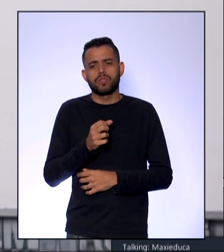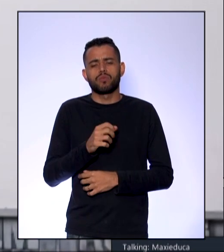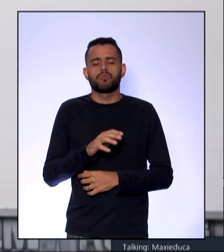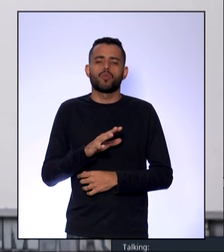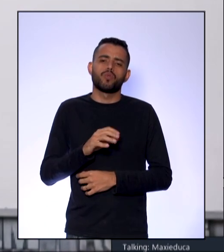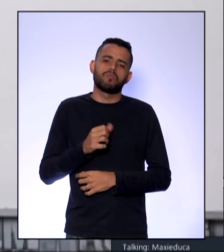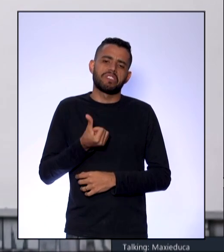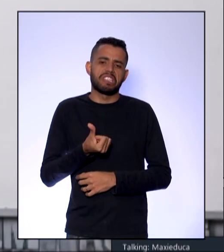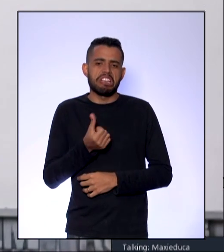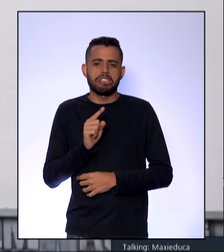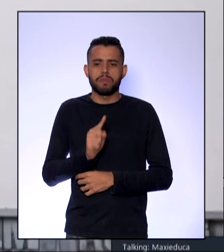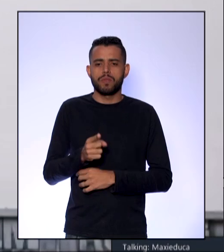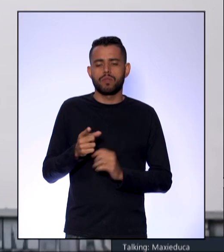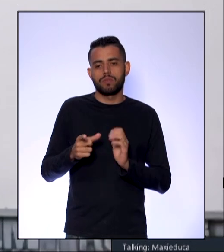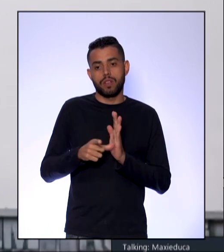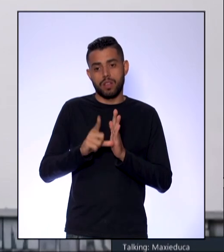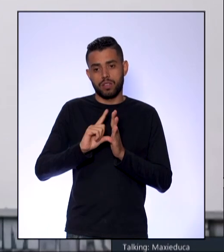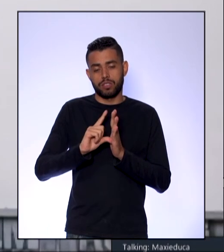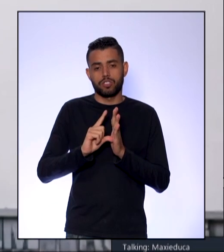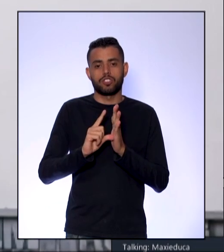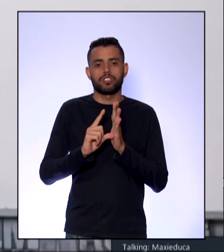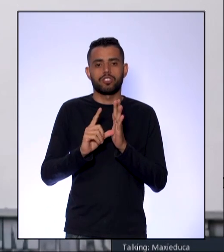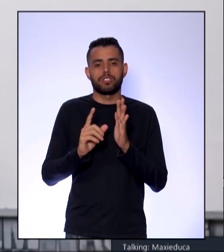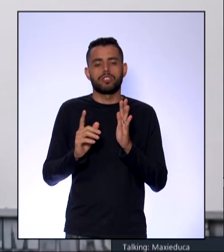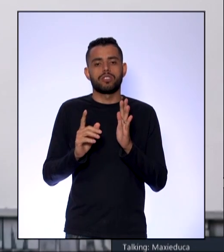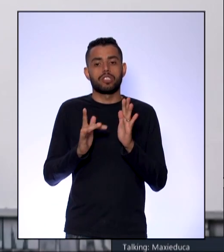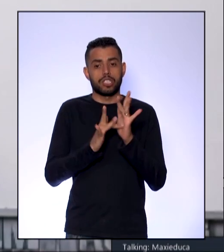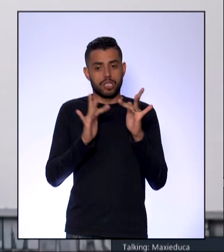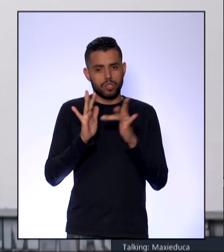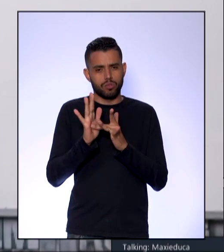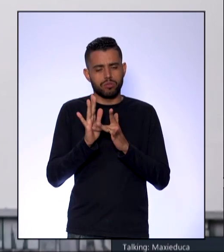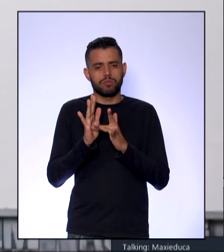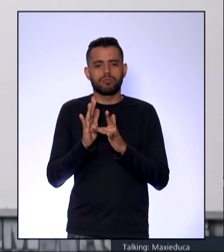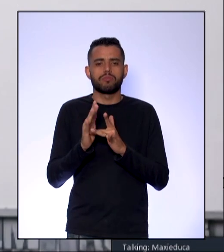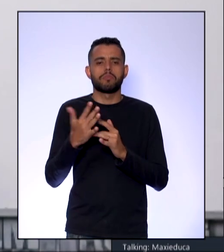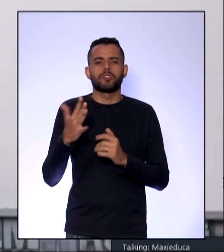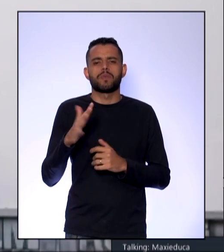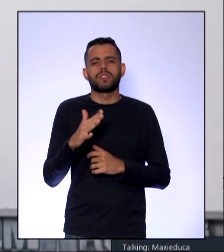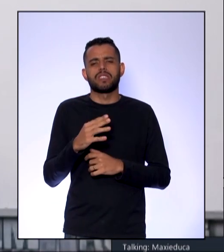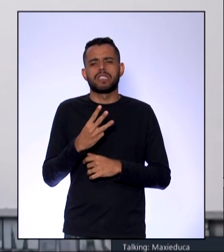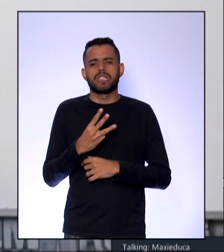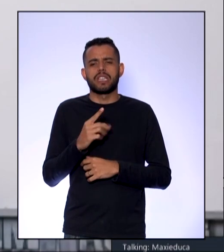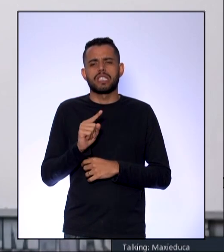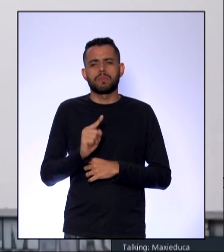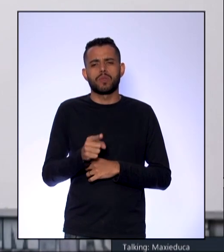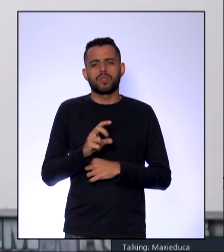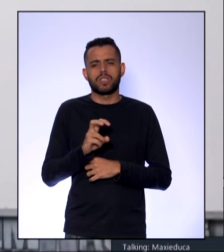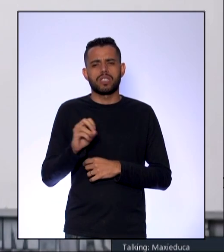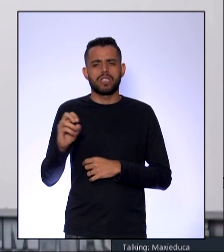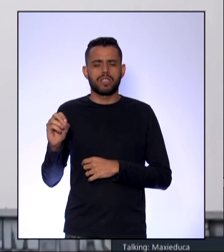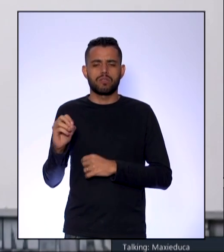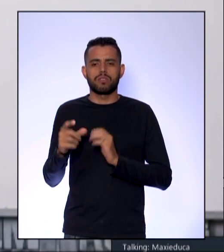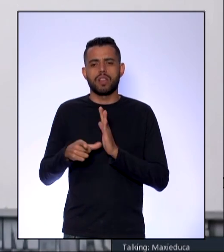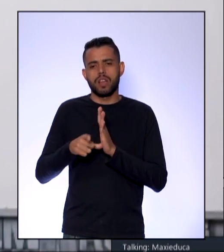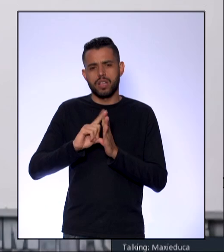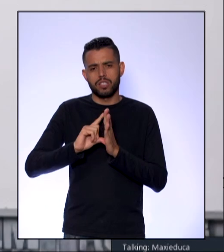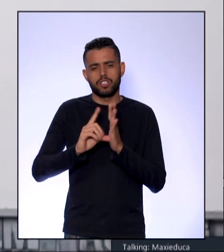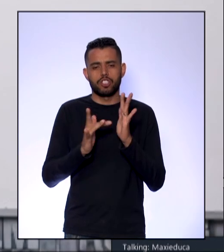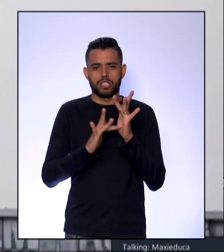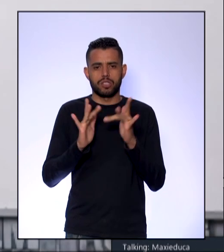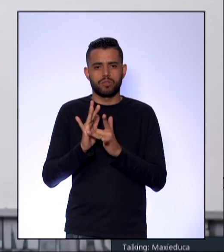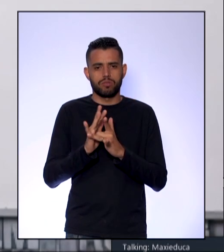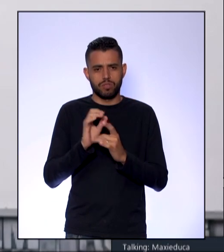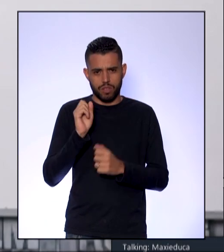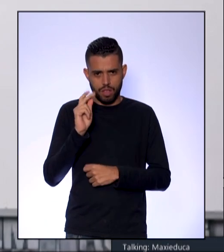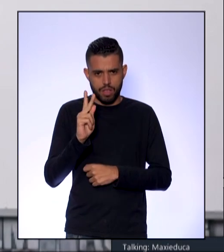de Cristo, e a idade dos metais de 5 até aproximadamente 3.500 anos antes de Cristo, 4.000 antes de